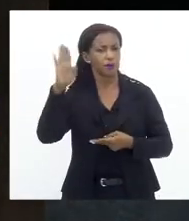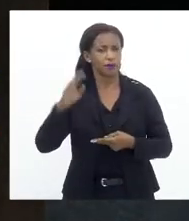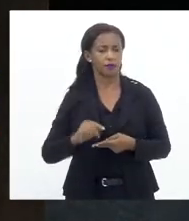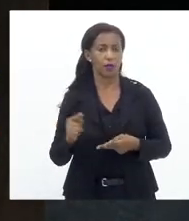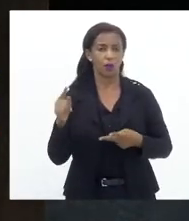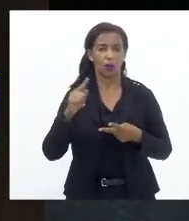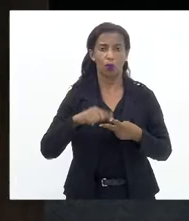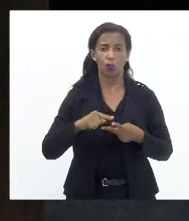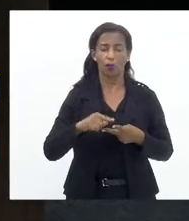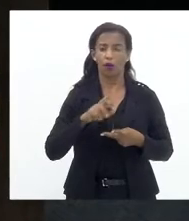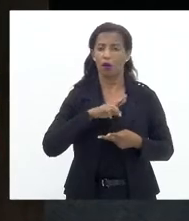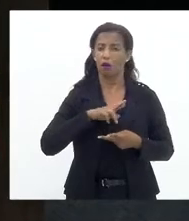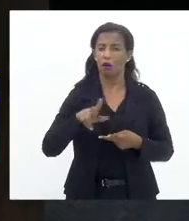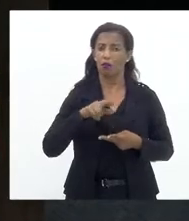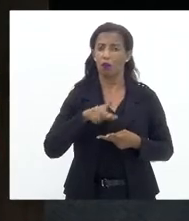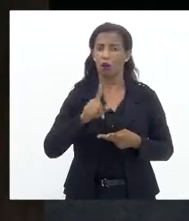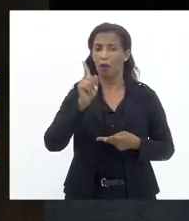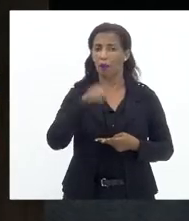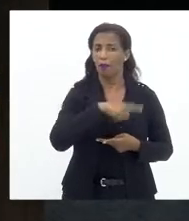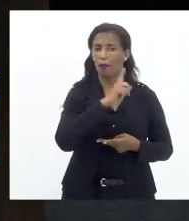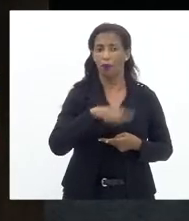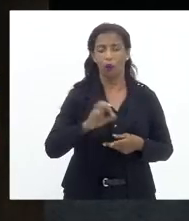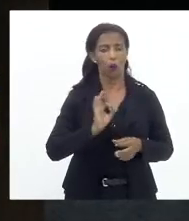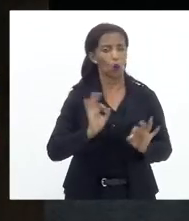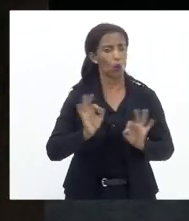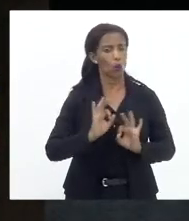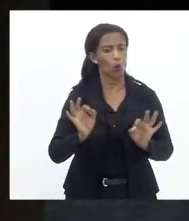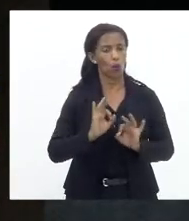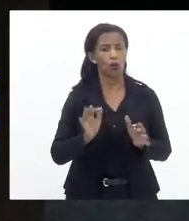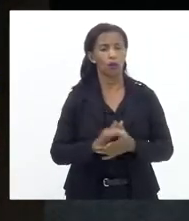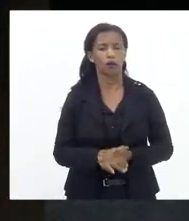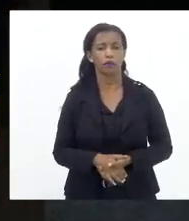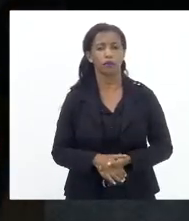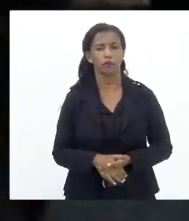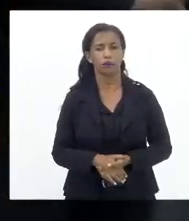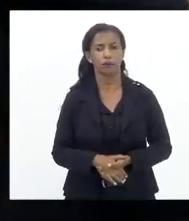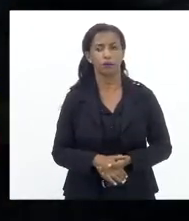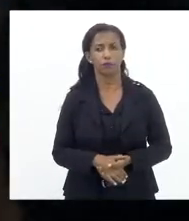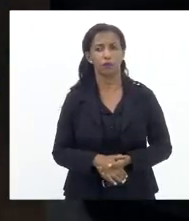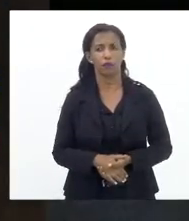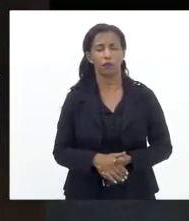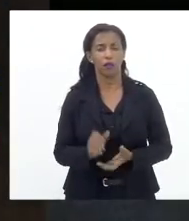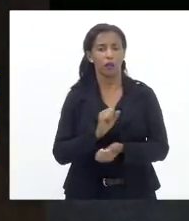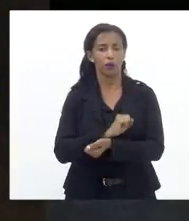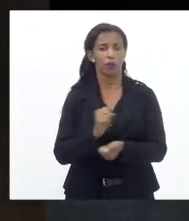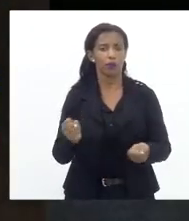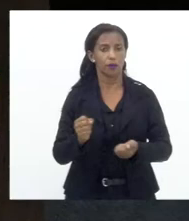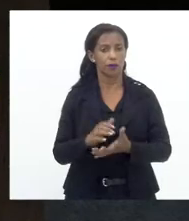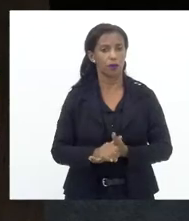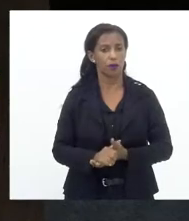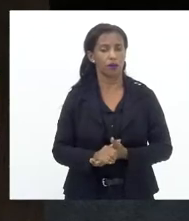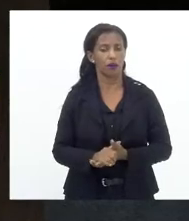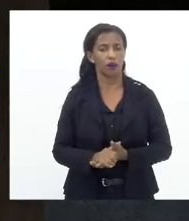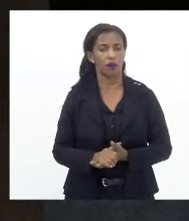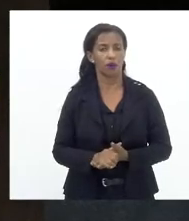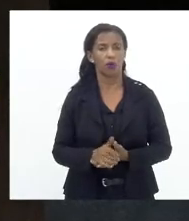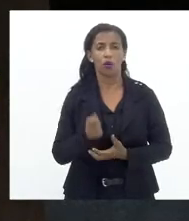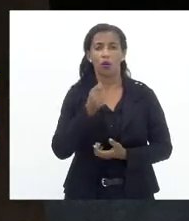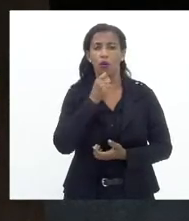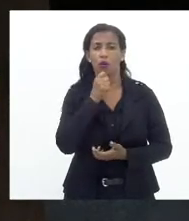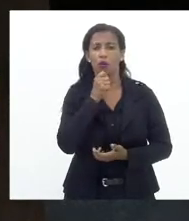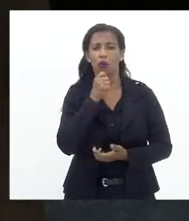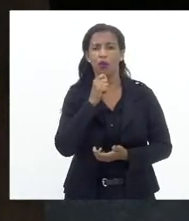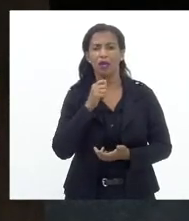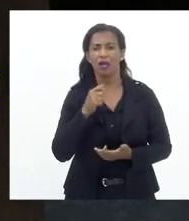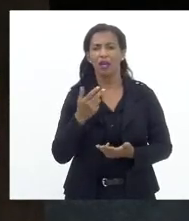uma que não é não tem proibição nenhuma é que não é possível não haver nenhum